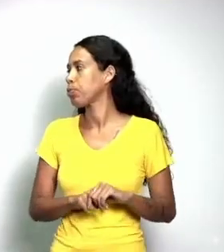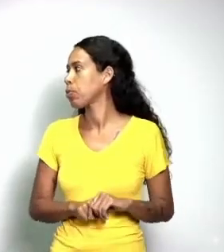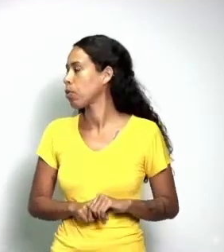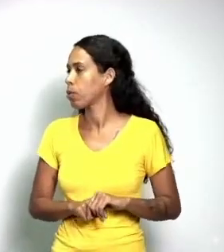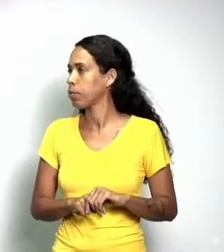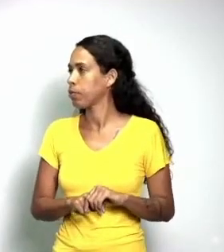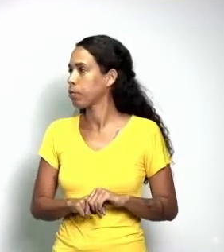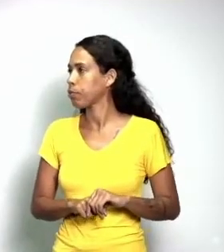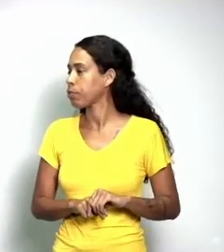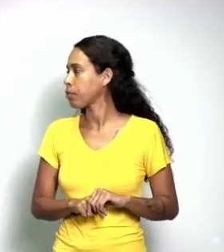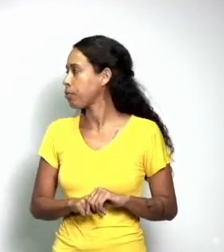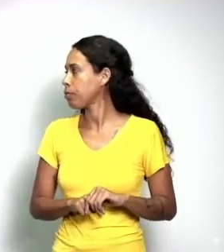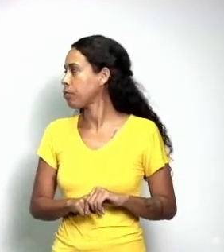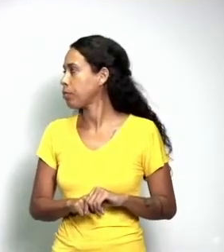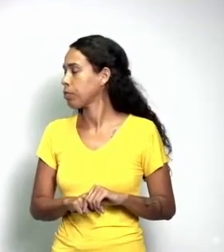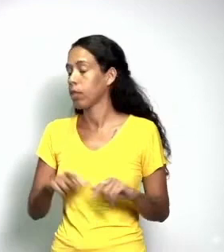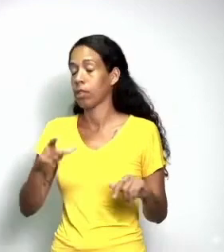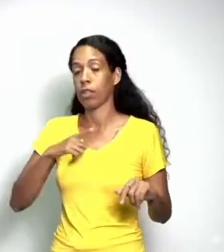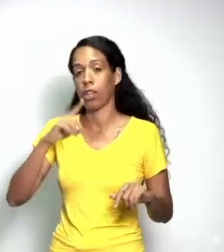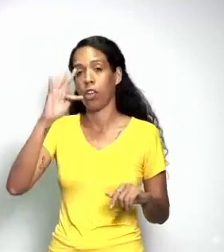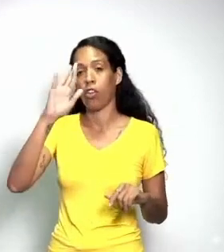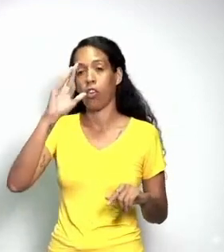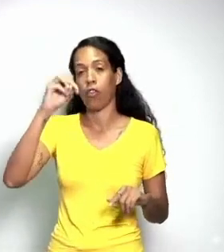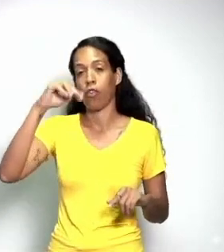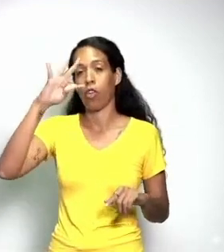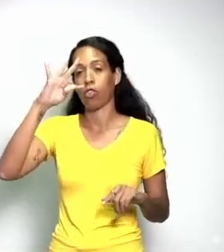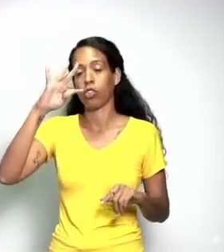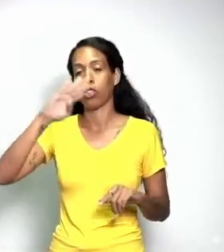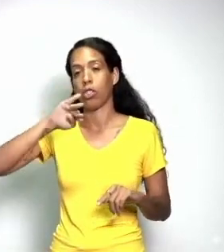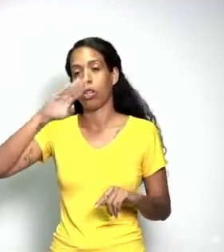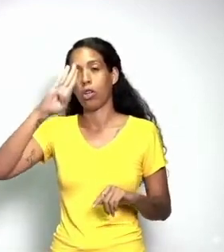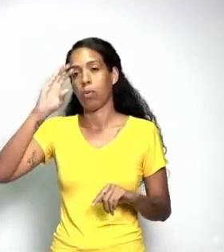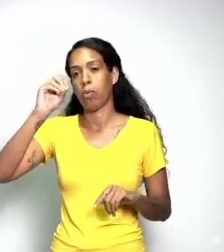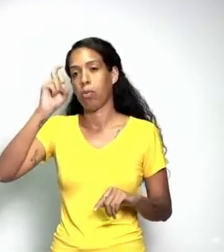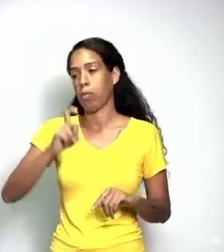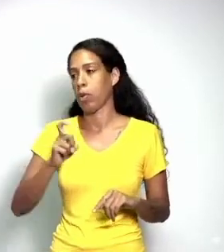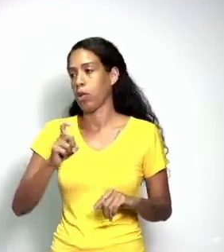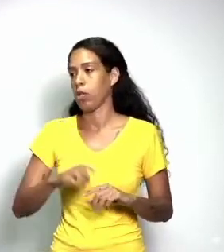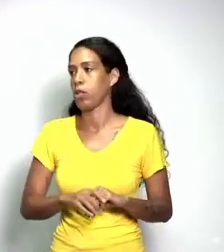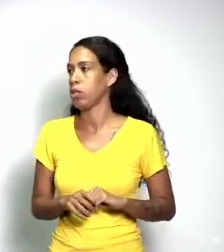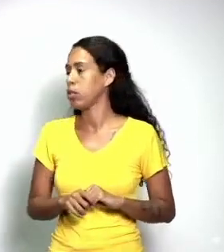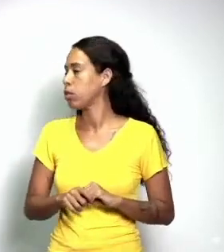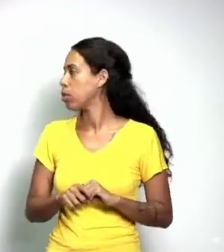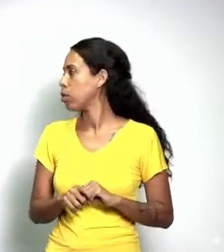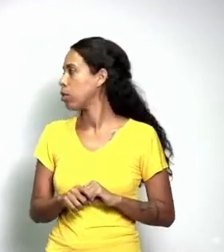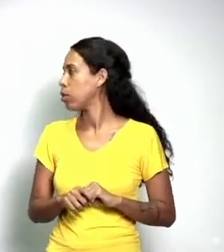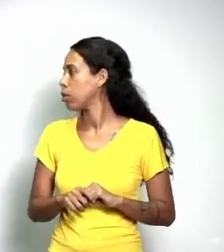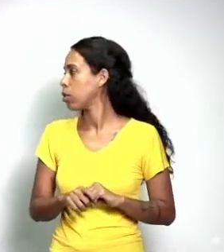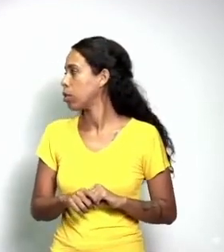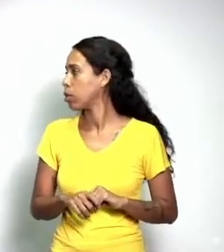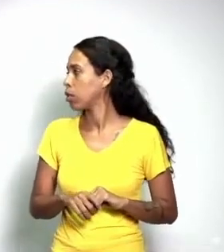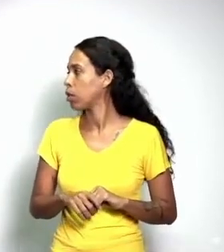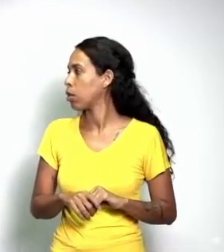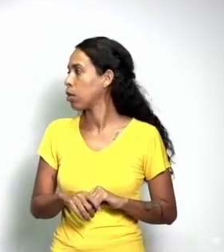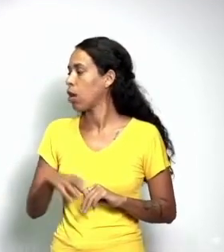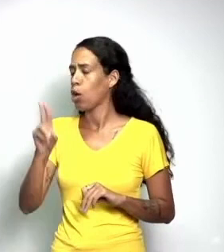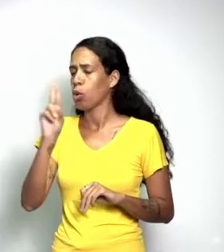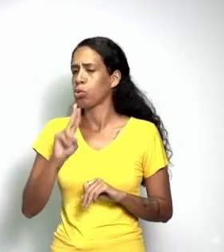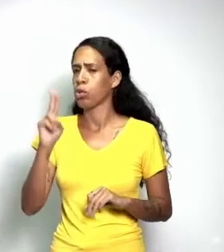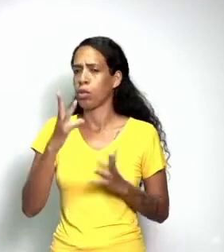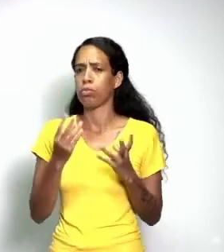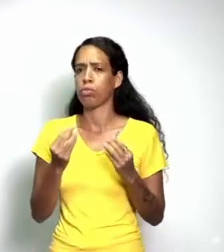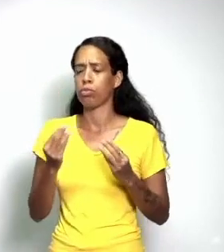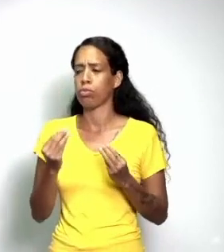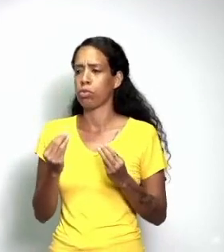Aqui eu trouxe o front box. O front box é um acessório que tem sido muito